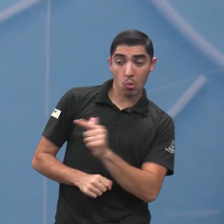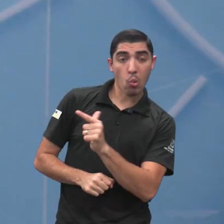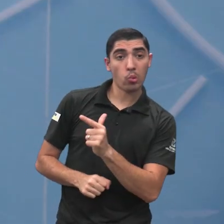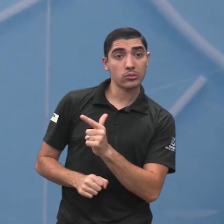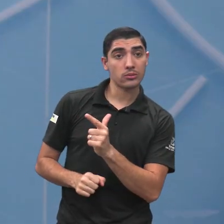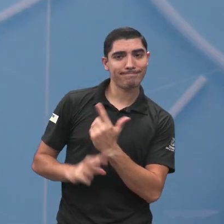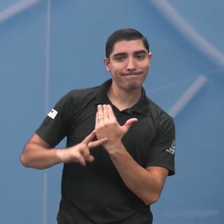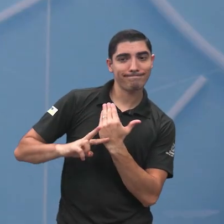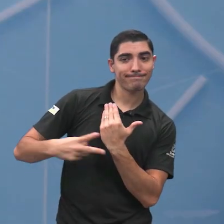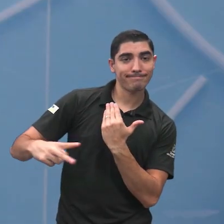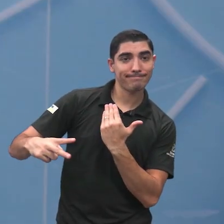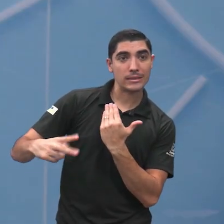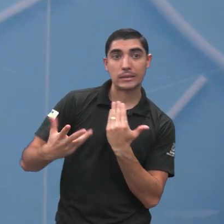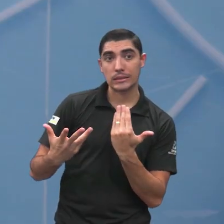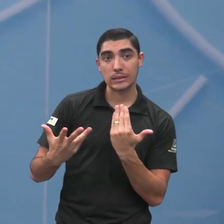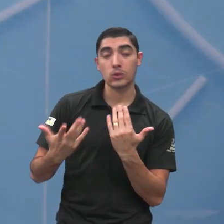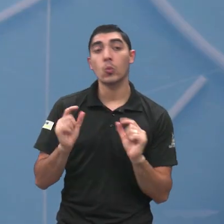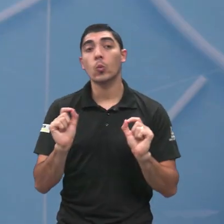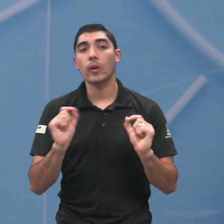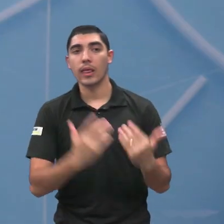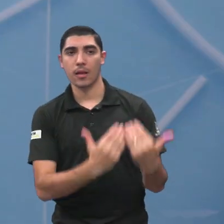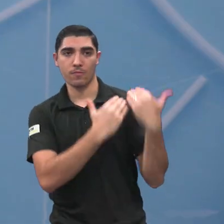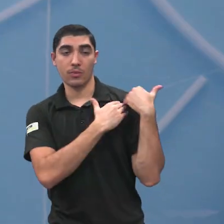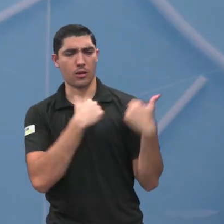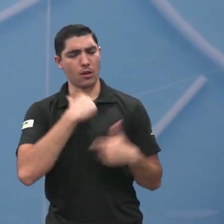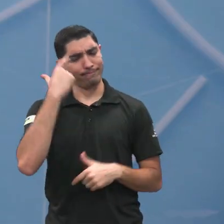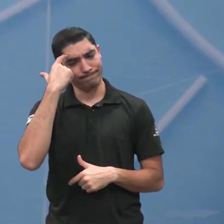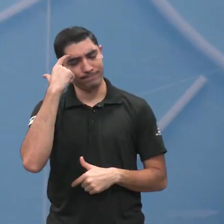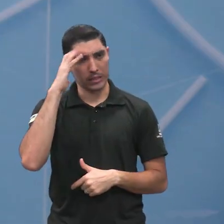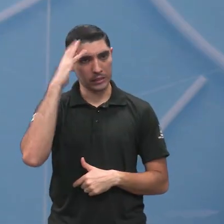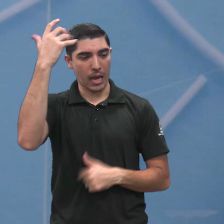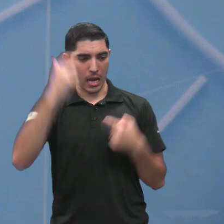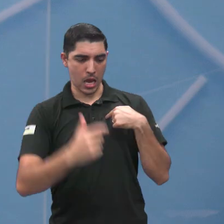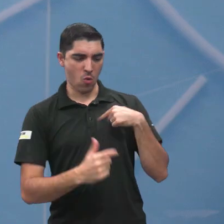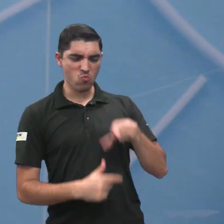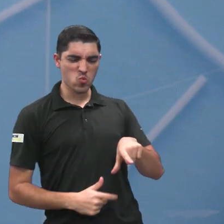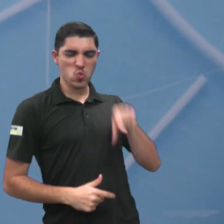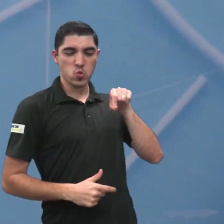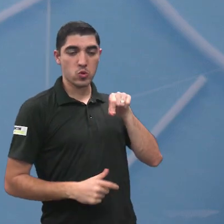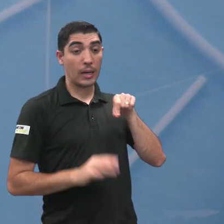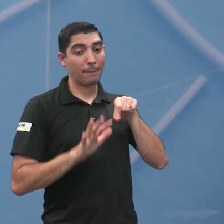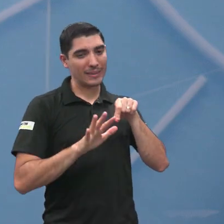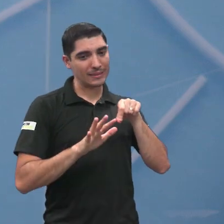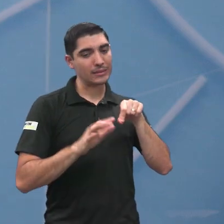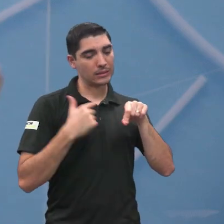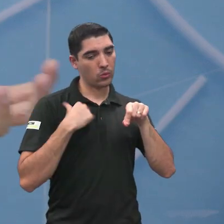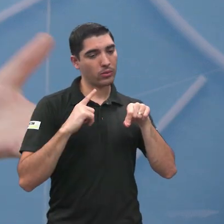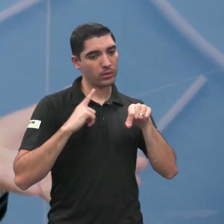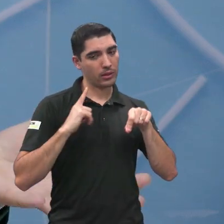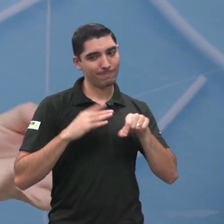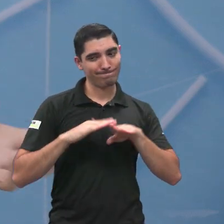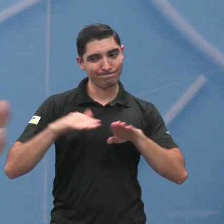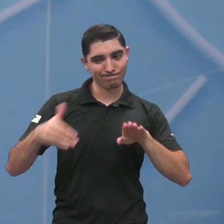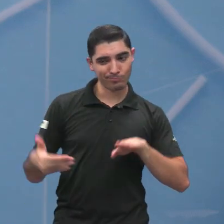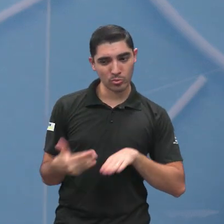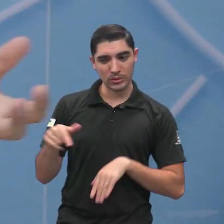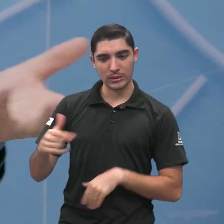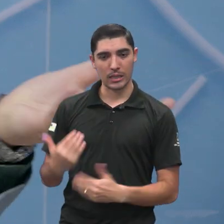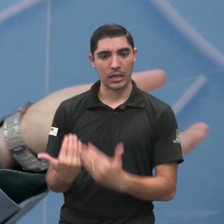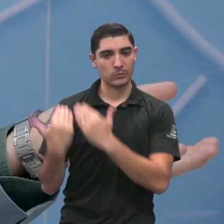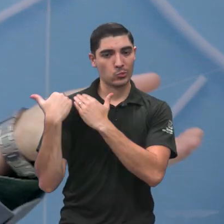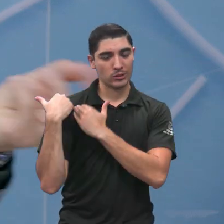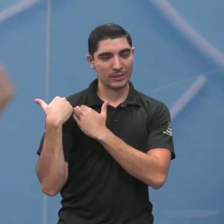de uma responsabilidade. Então, quando eu exerço a escolha A, eu tenho determinadas responsabilidades. Quando eu exerço a escolha B,